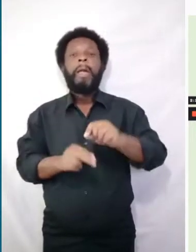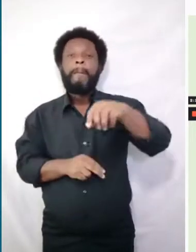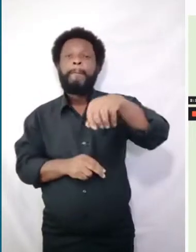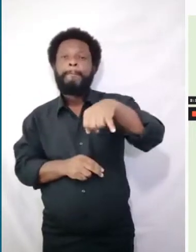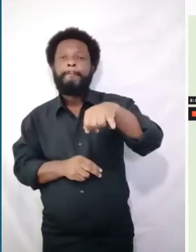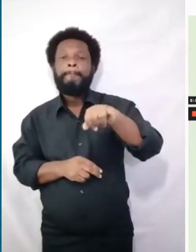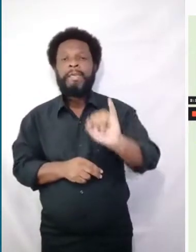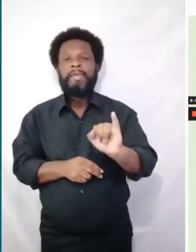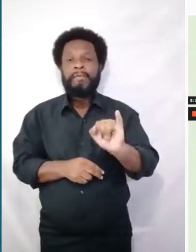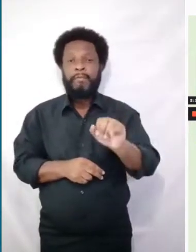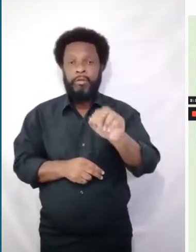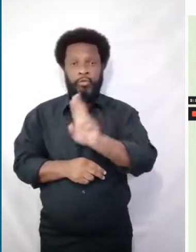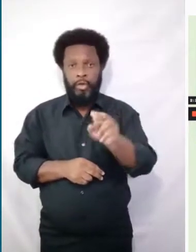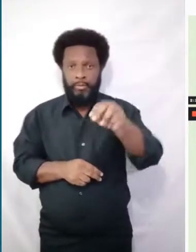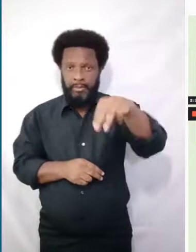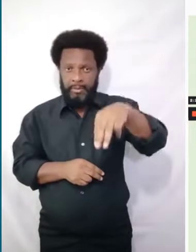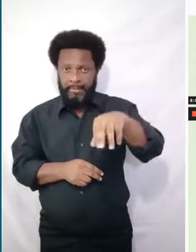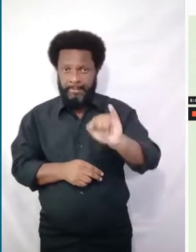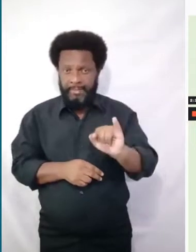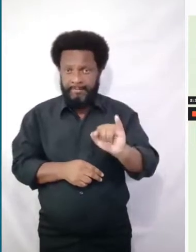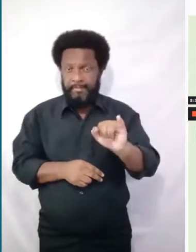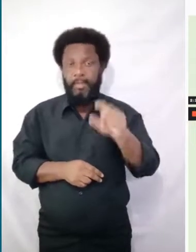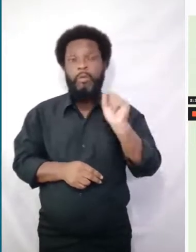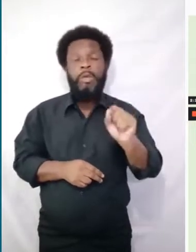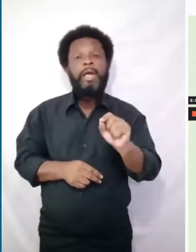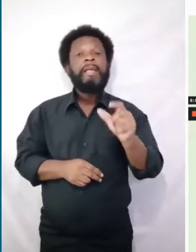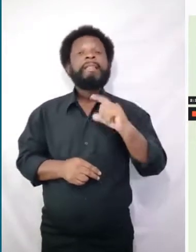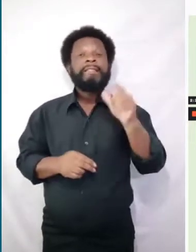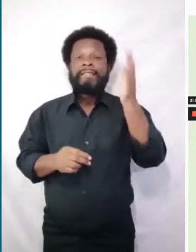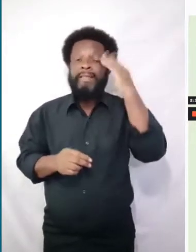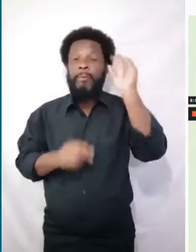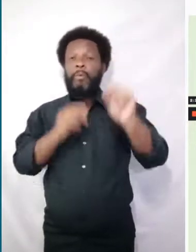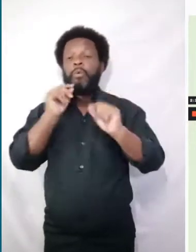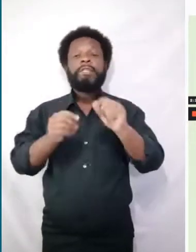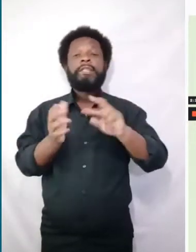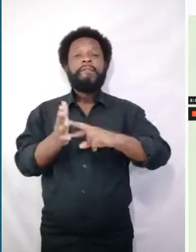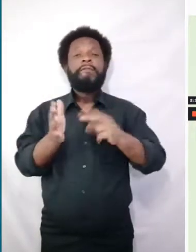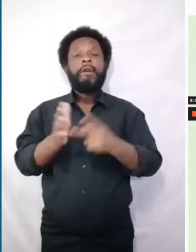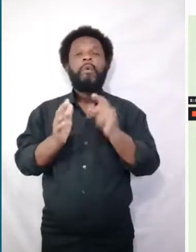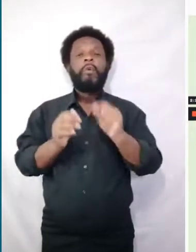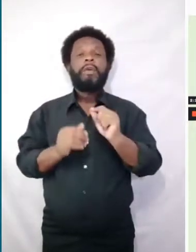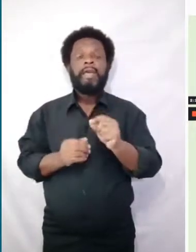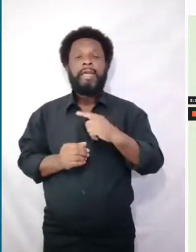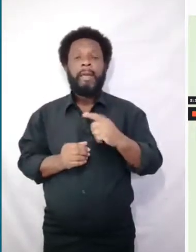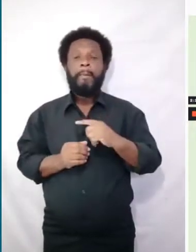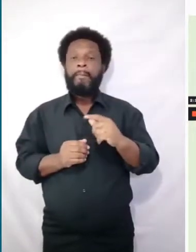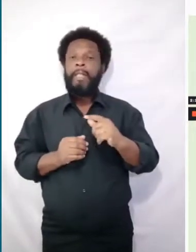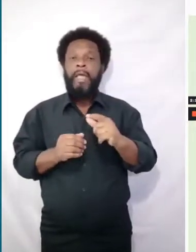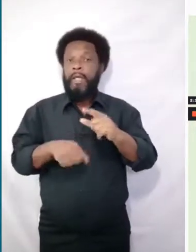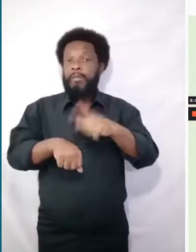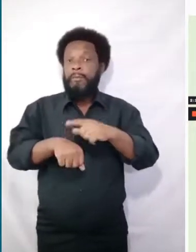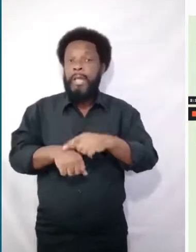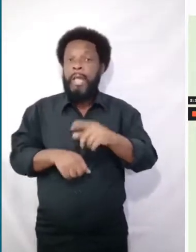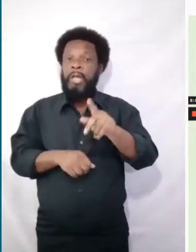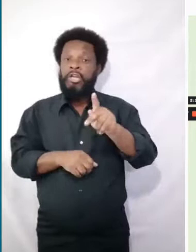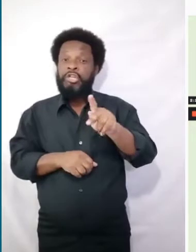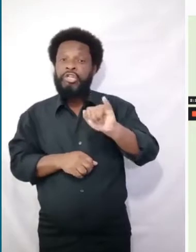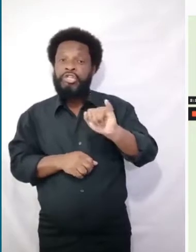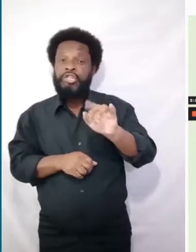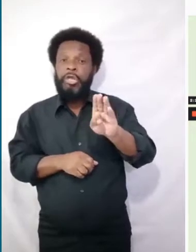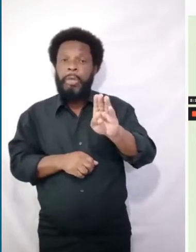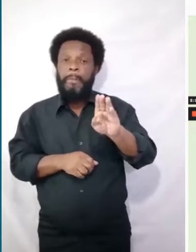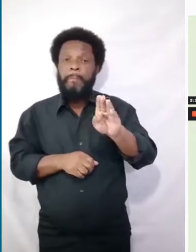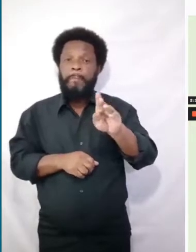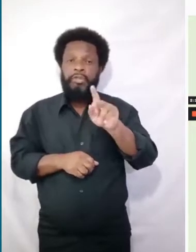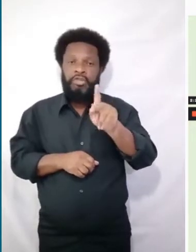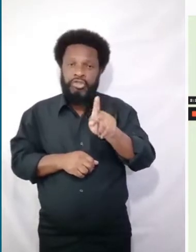tá? Esse Mi ele está representando um vetor. Esse vetor se chama vetor momento dipolo ou momento dipolar. Tá?